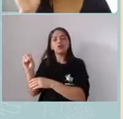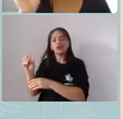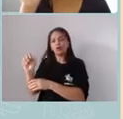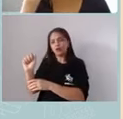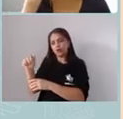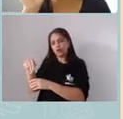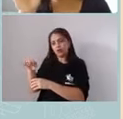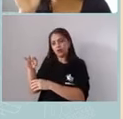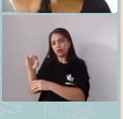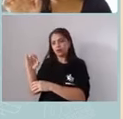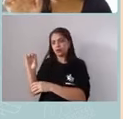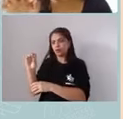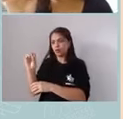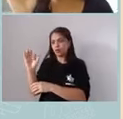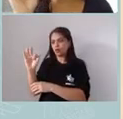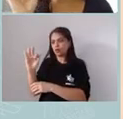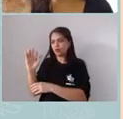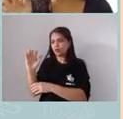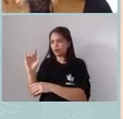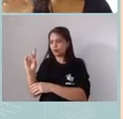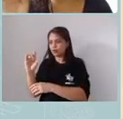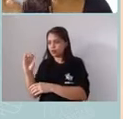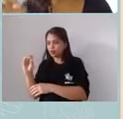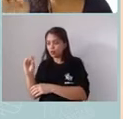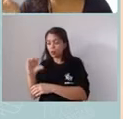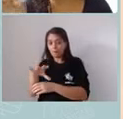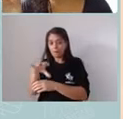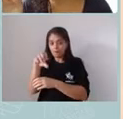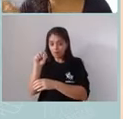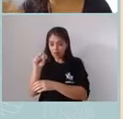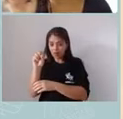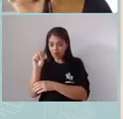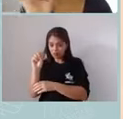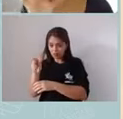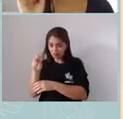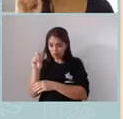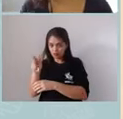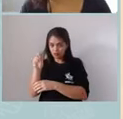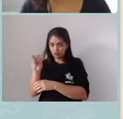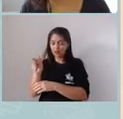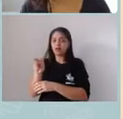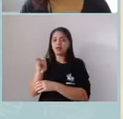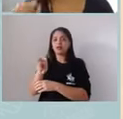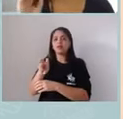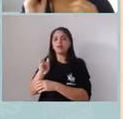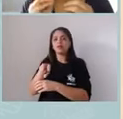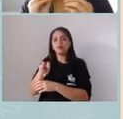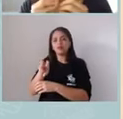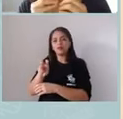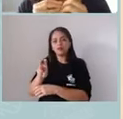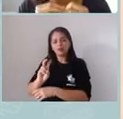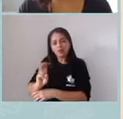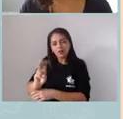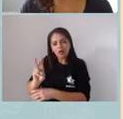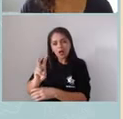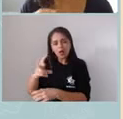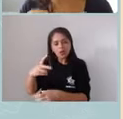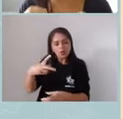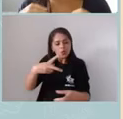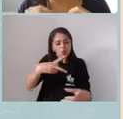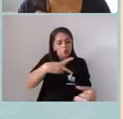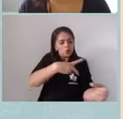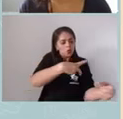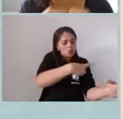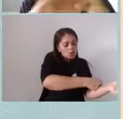vai ser pego uma pequena dose desse veneno, né, da serpente, e vai ser injetado no cavalo. Uma quantidade pequena, né,